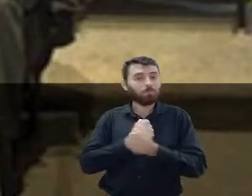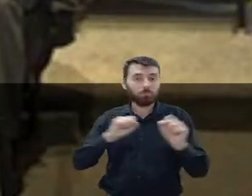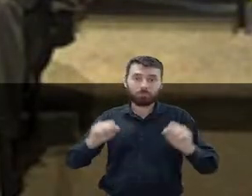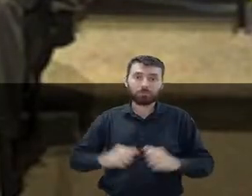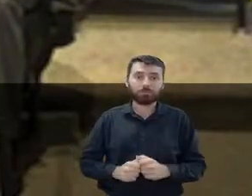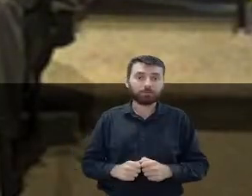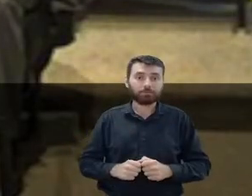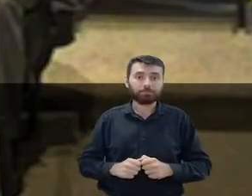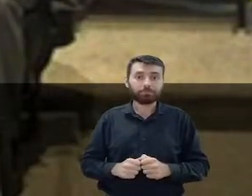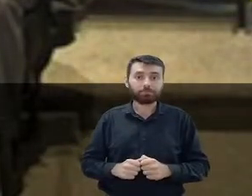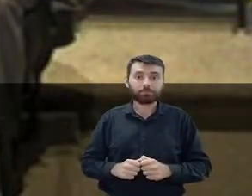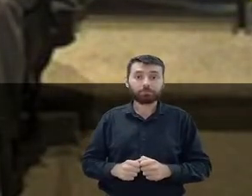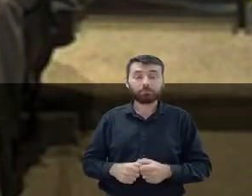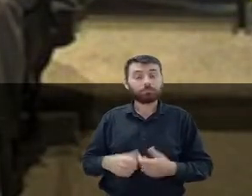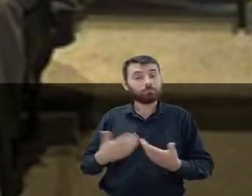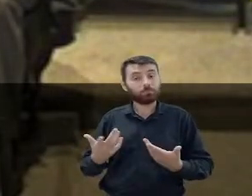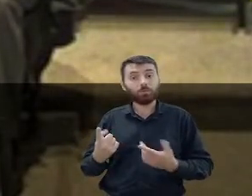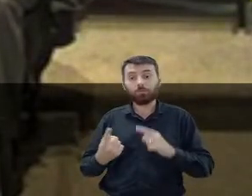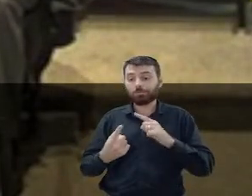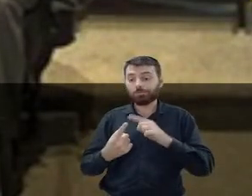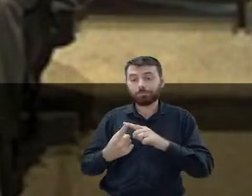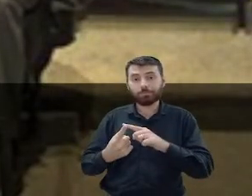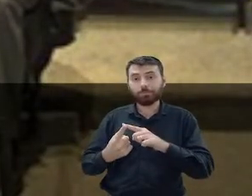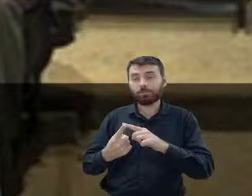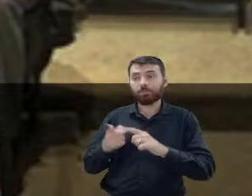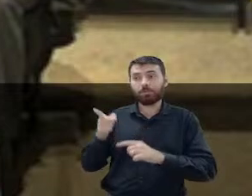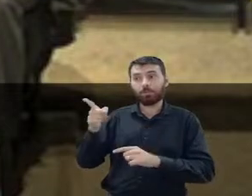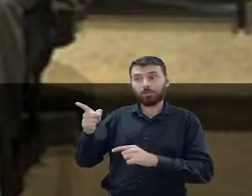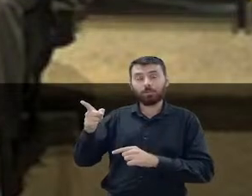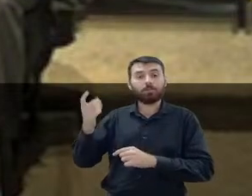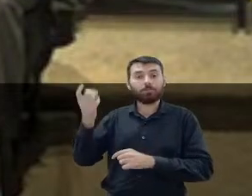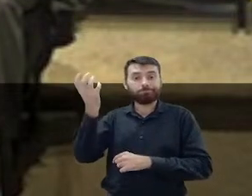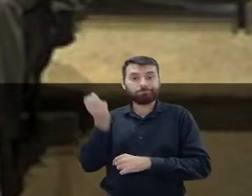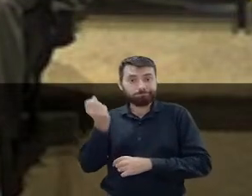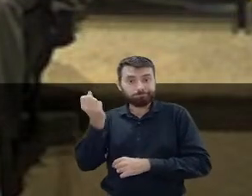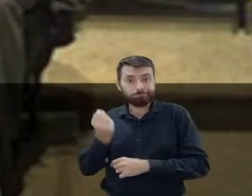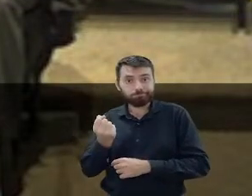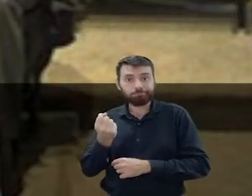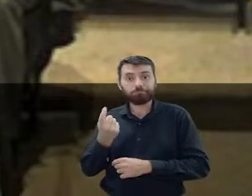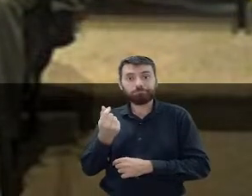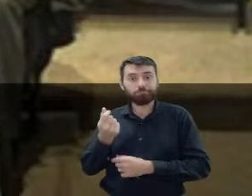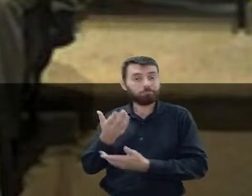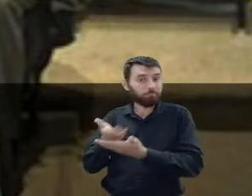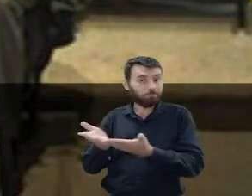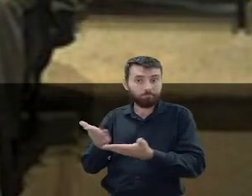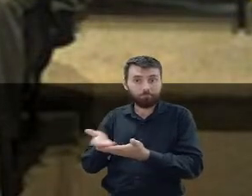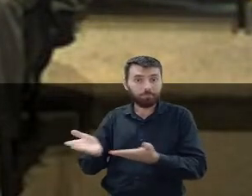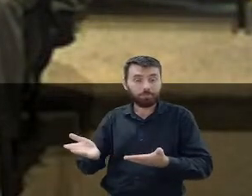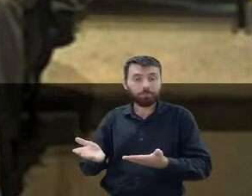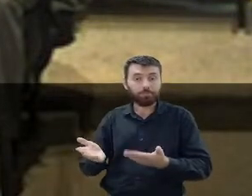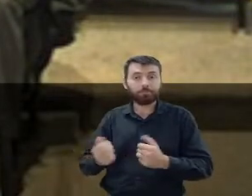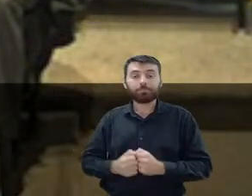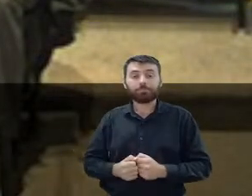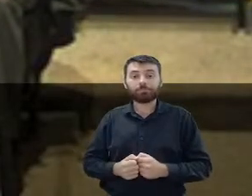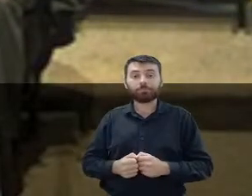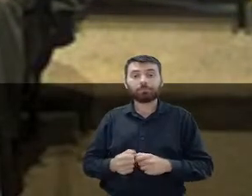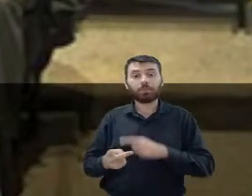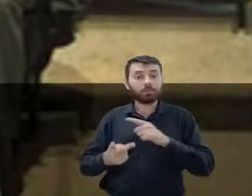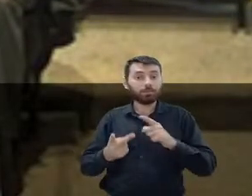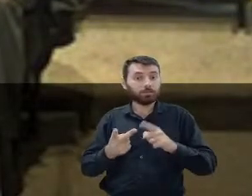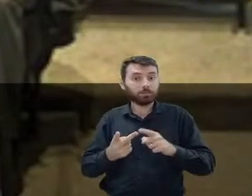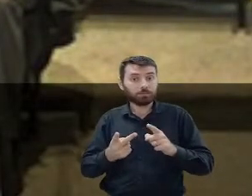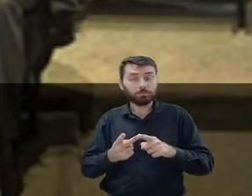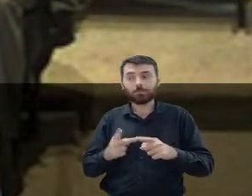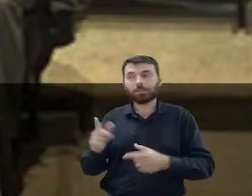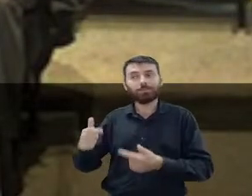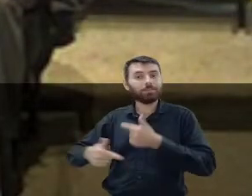Ela perdeu a qualidade de segurada, porque a empregadora ficou 3 anos e meio sem recolher o INSS, e ela está total e permanentemente